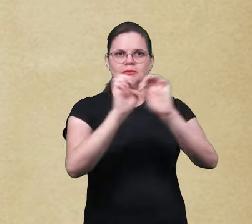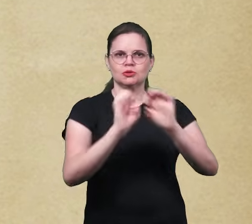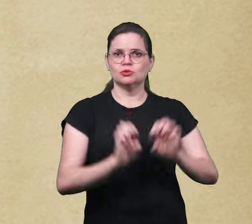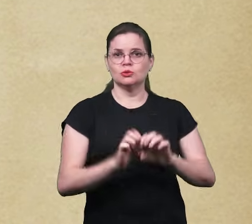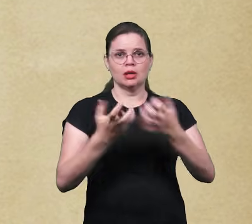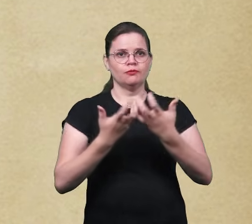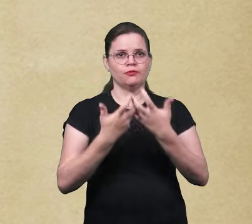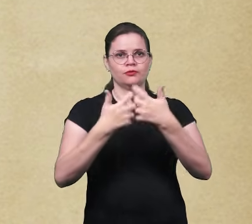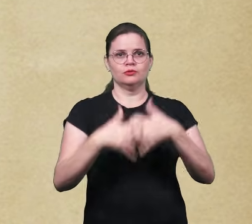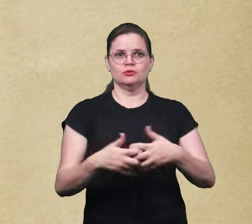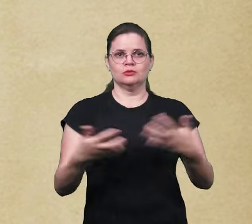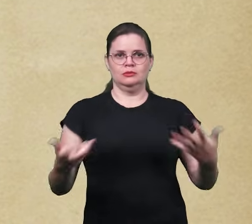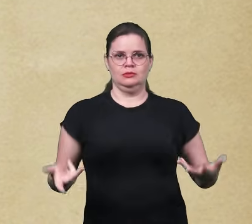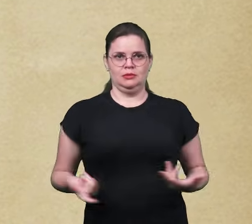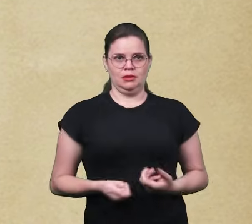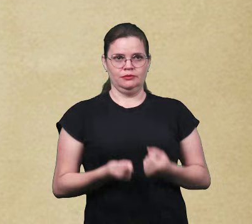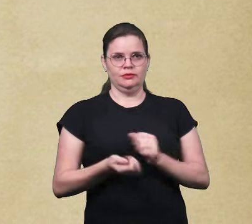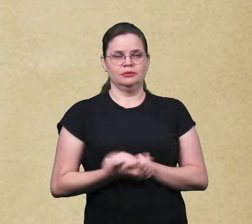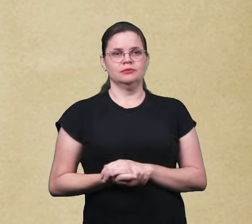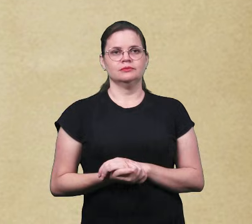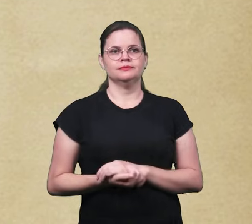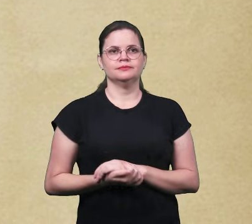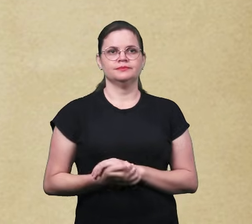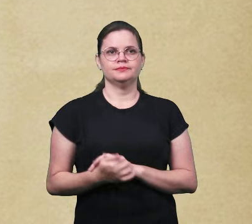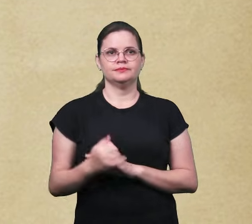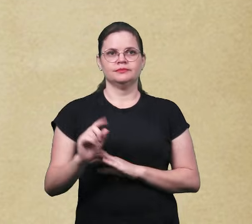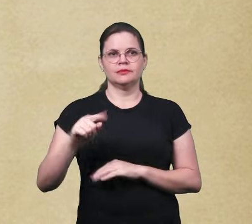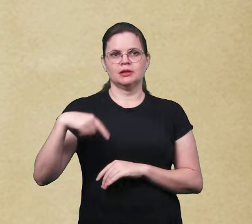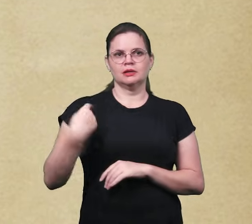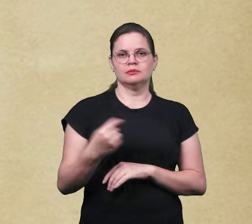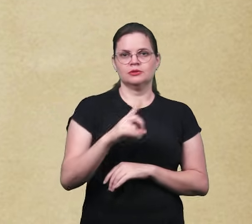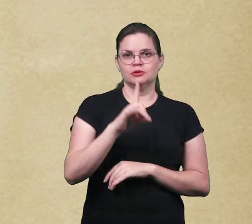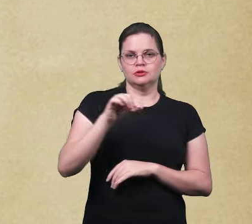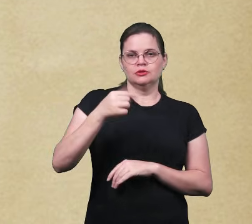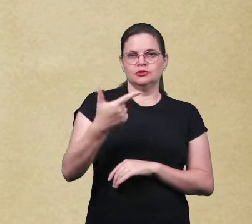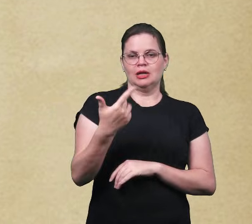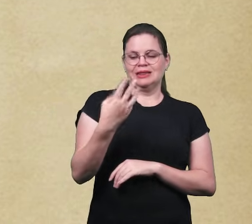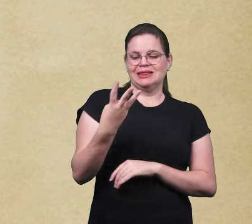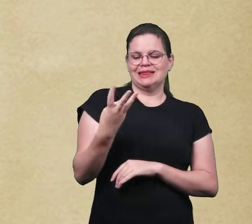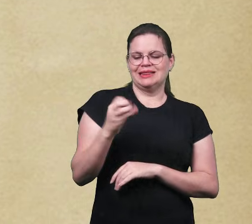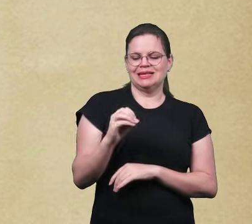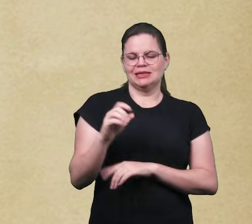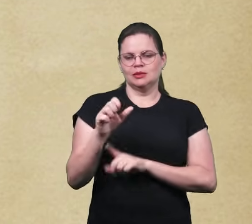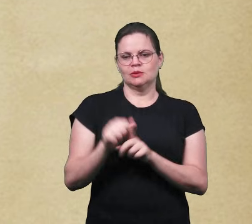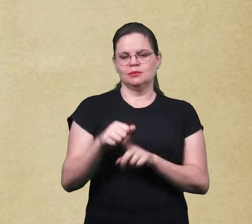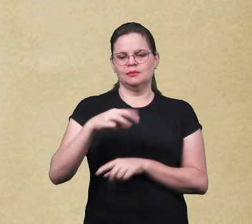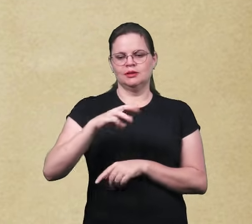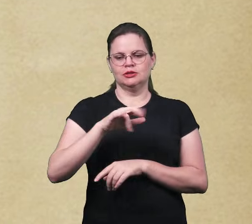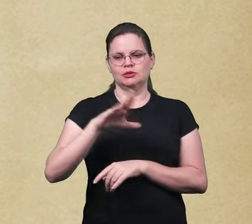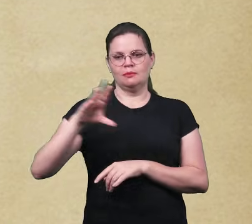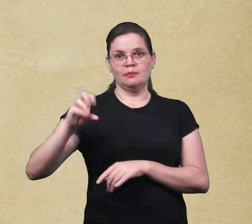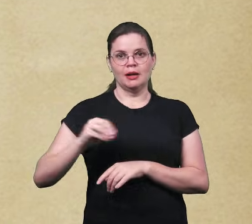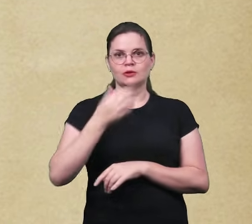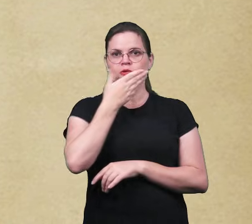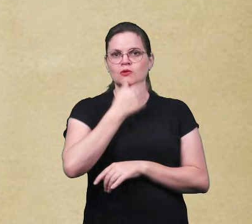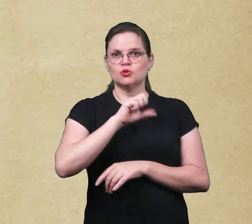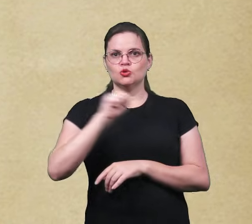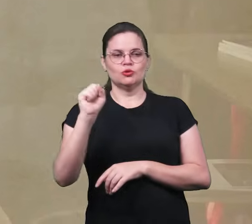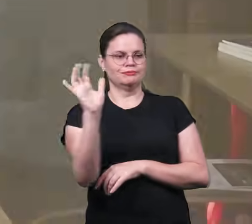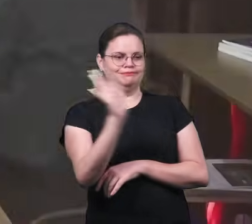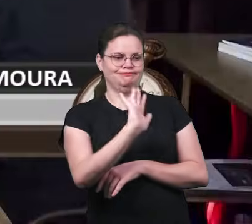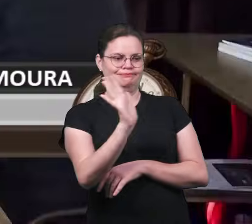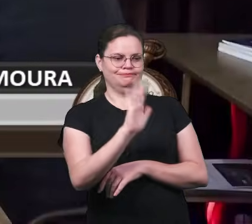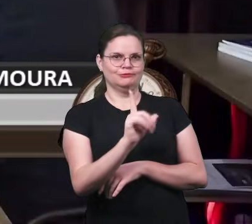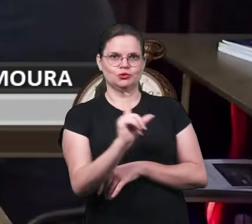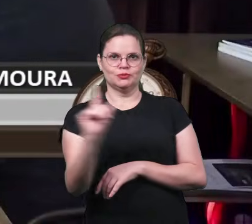né? Nós vamos abordar isso posteriormente. E no dia 30 de maio, né, Jétro se despede.